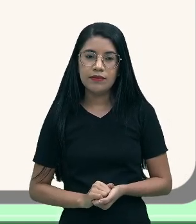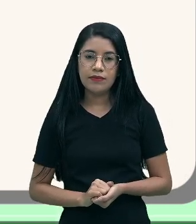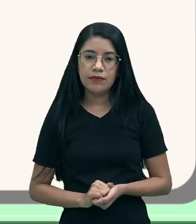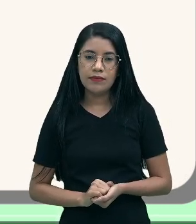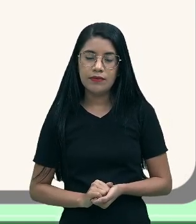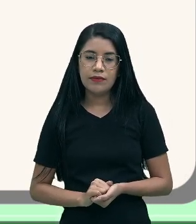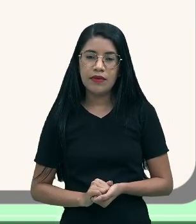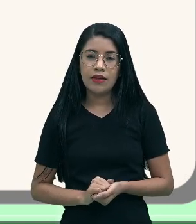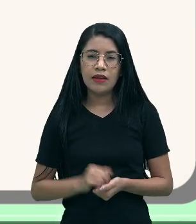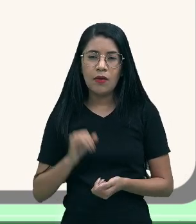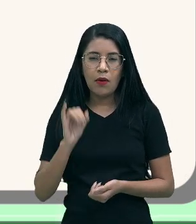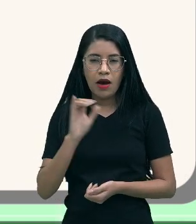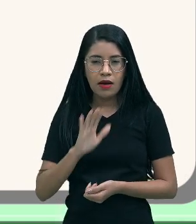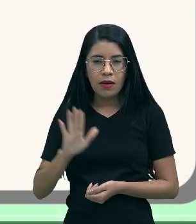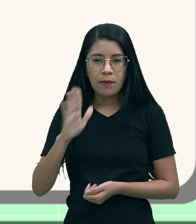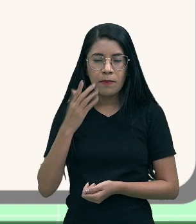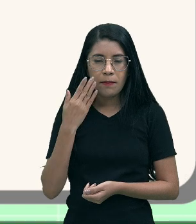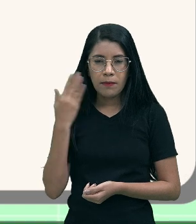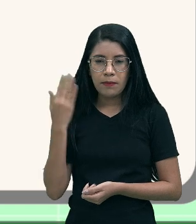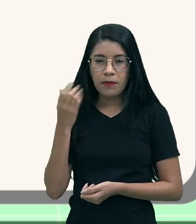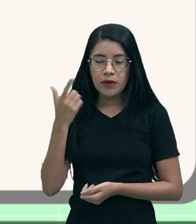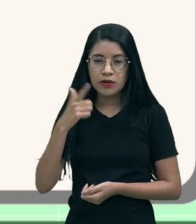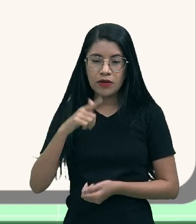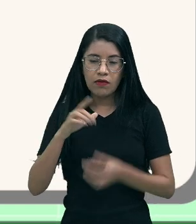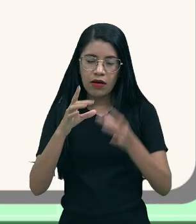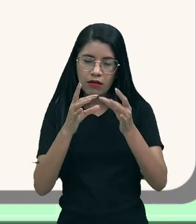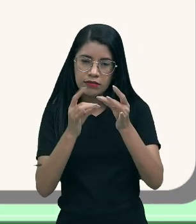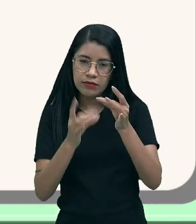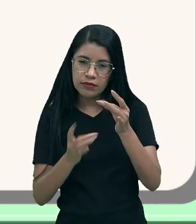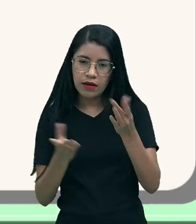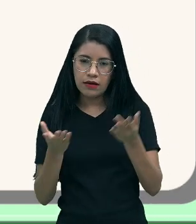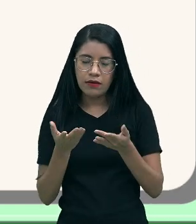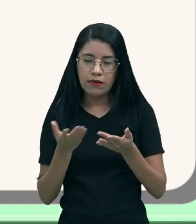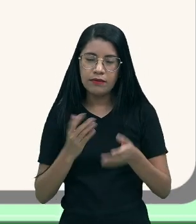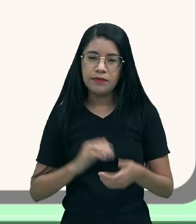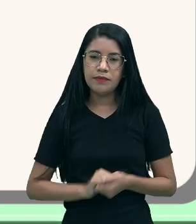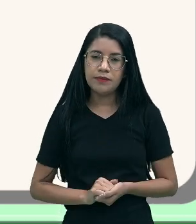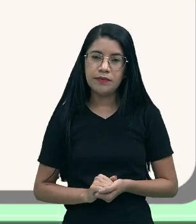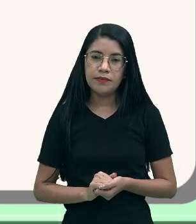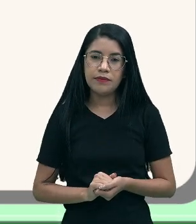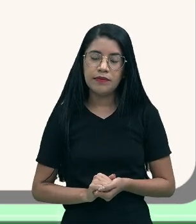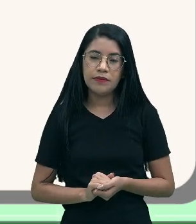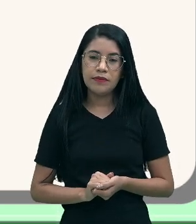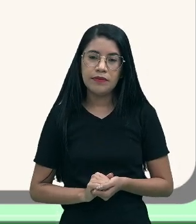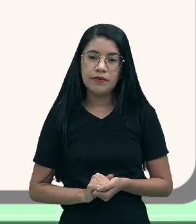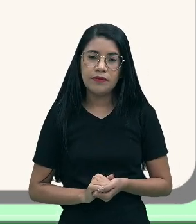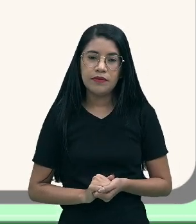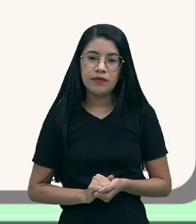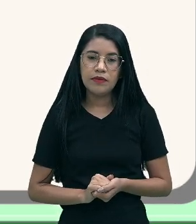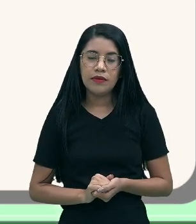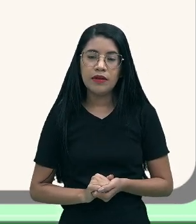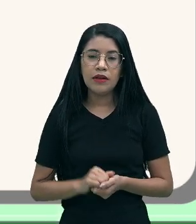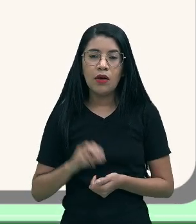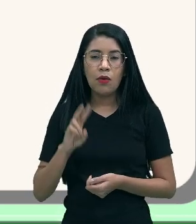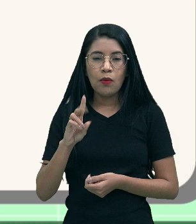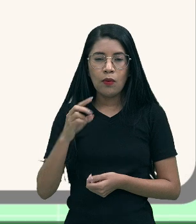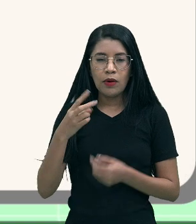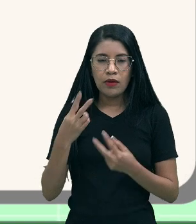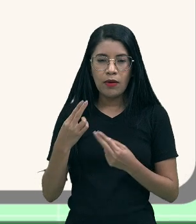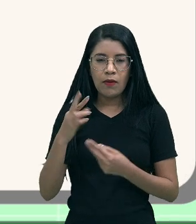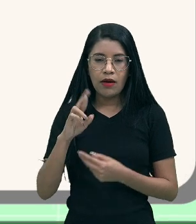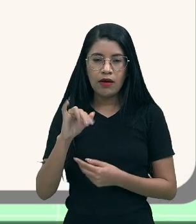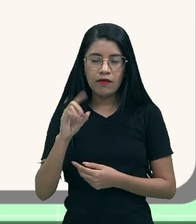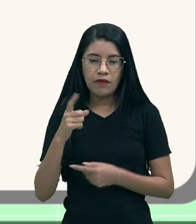figura divertida, eu vou explicar aqui com mais detalhes, olha só. A lei de Ohm, U igual a RI, o U que ri. Veja